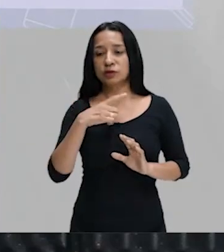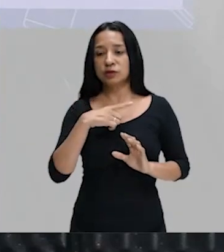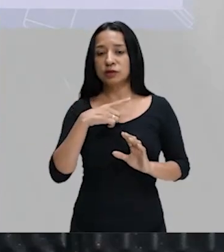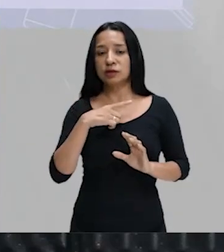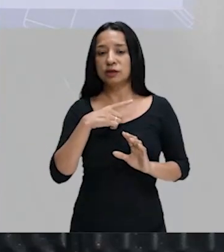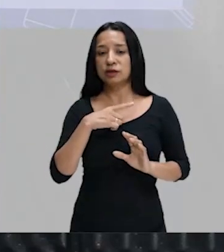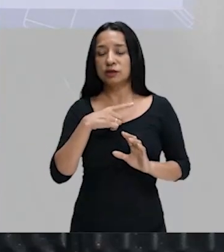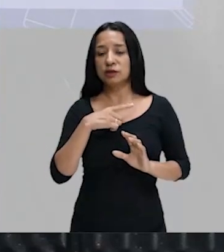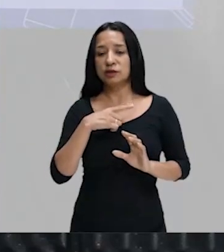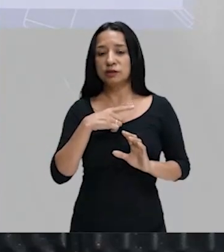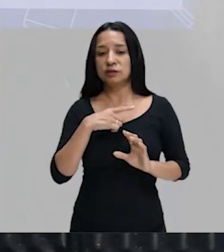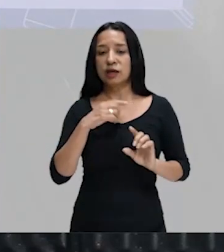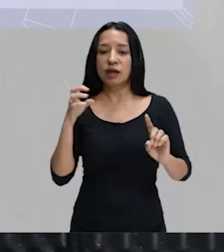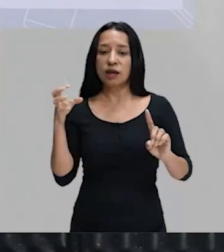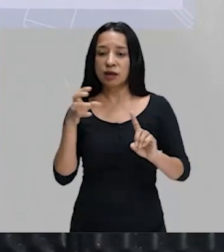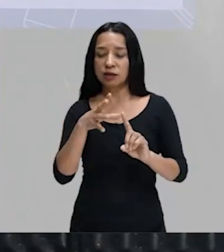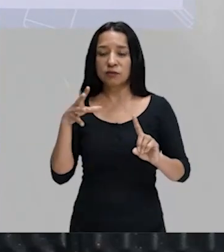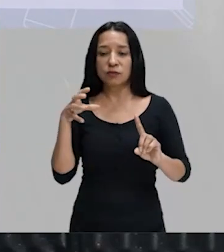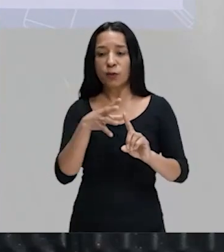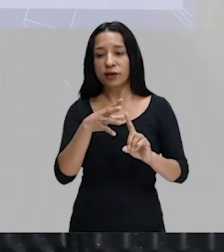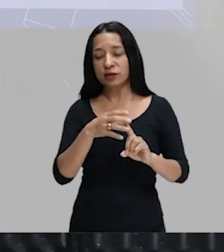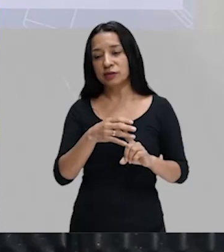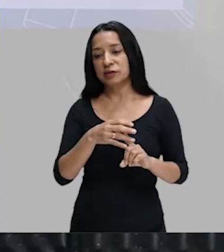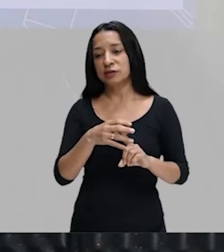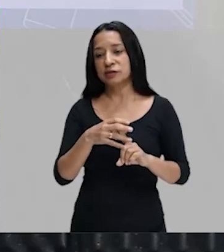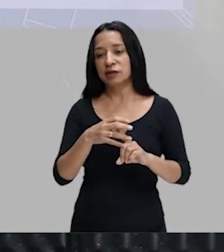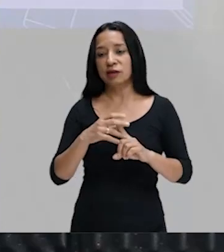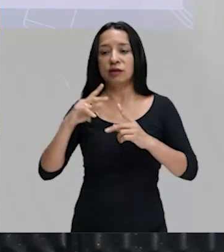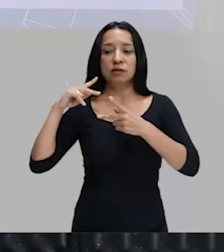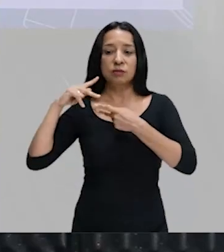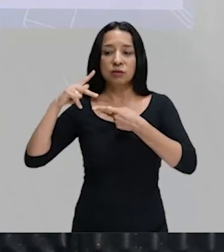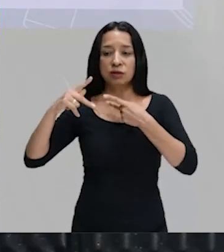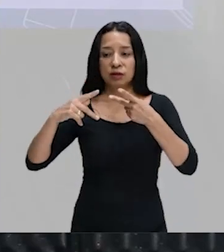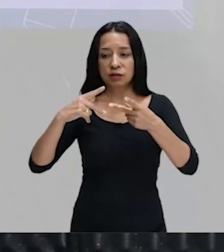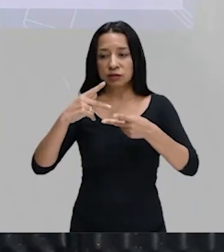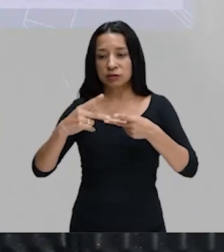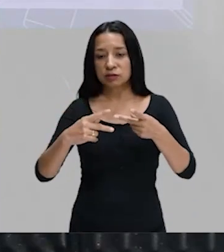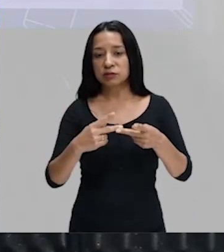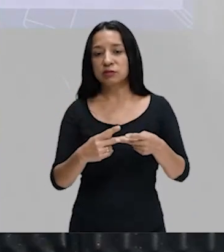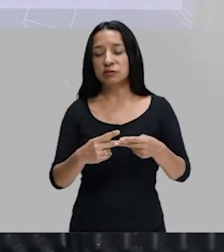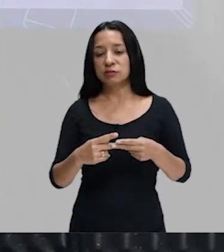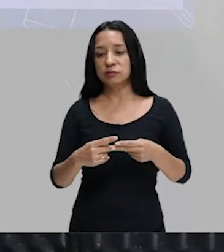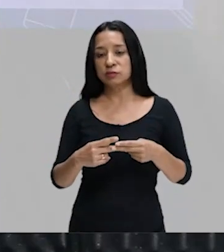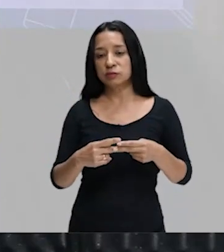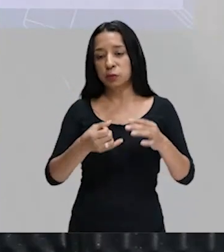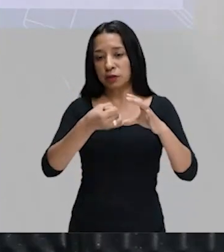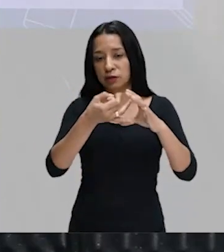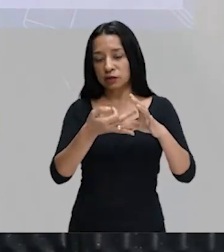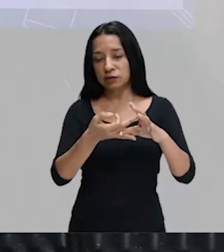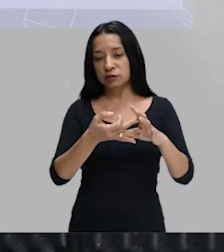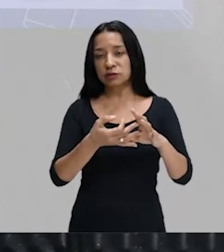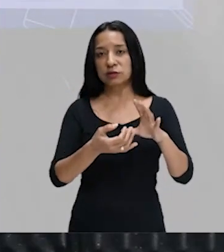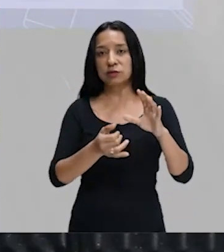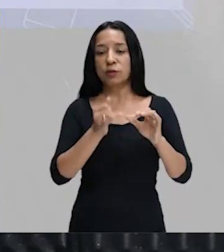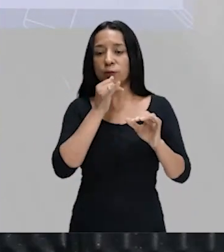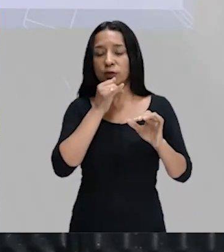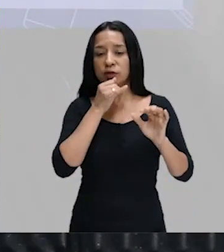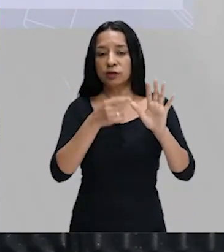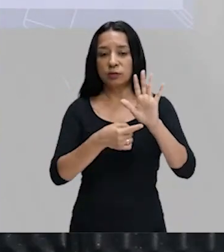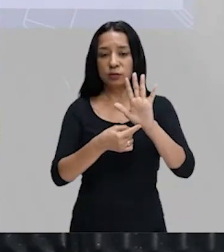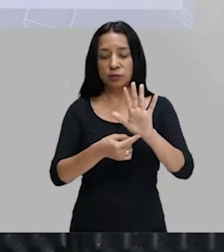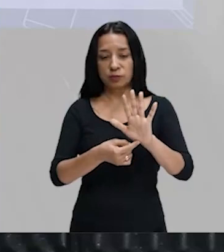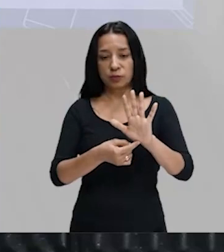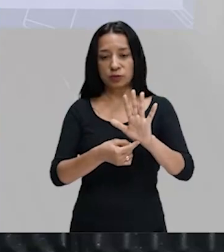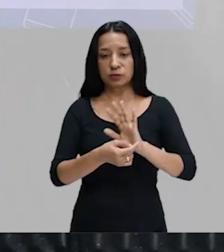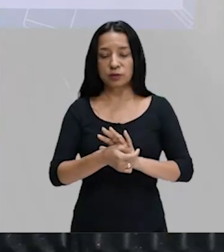a herança de certas características e os sexos do indivíduo, tá? Uma coisa que eu quero mencionar aqui para vocês,